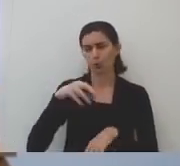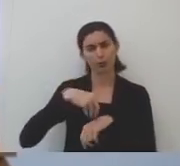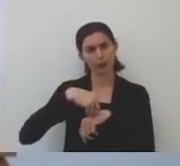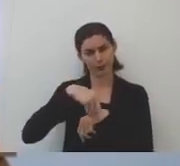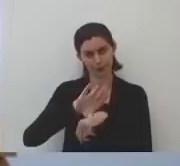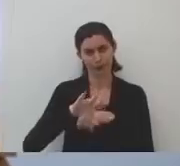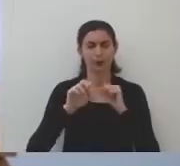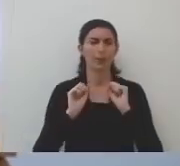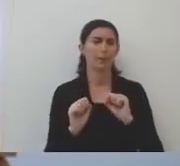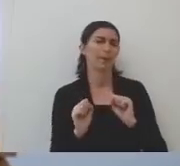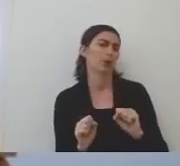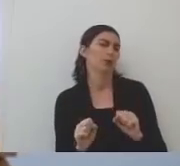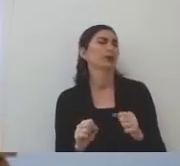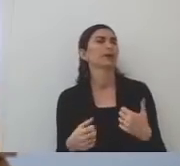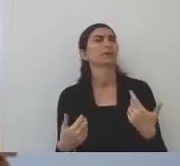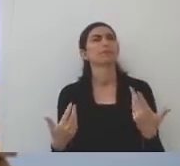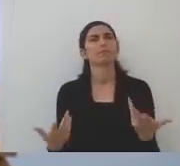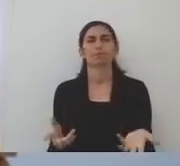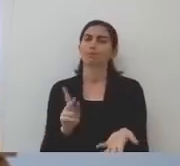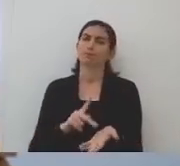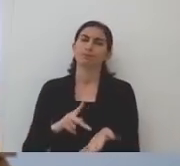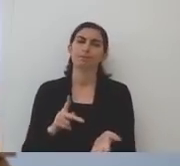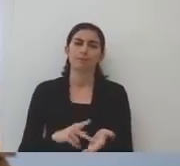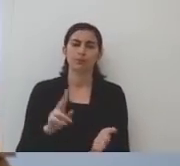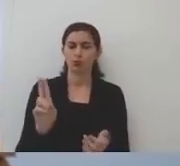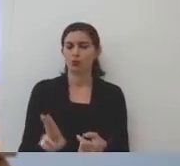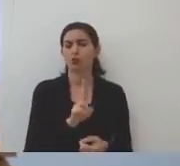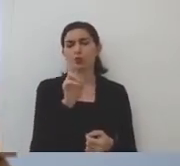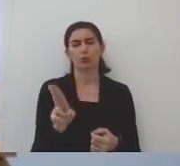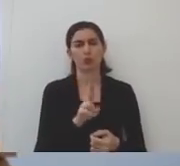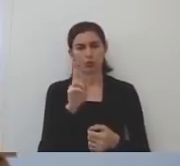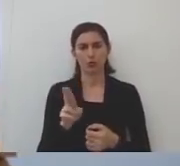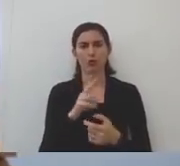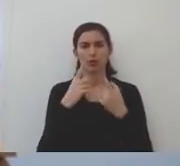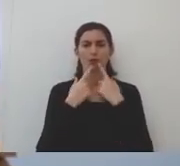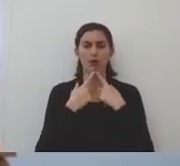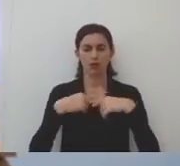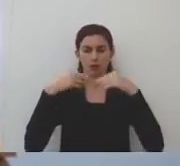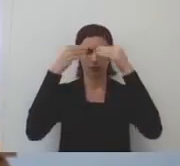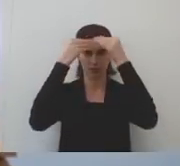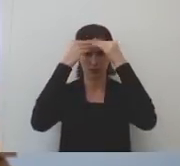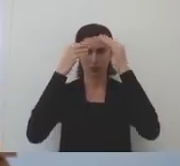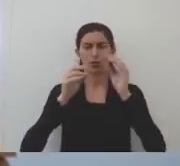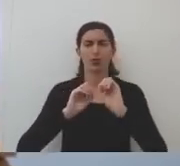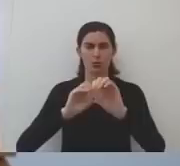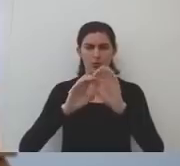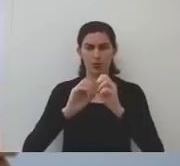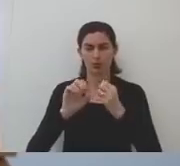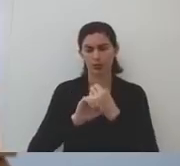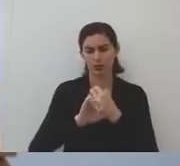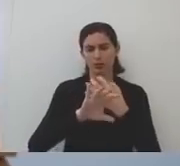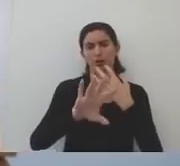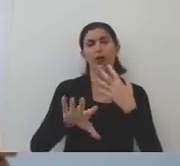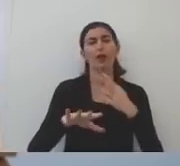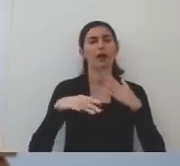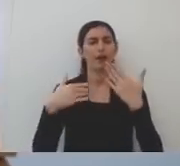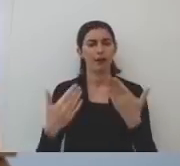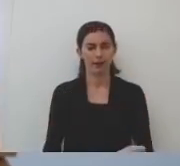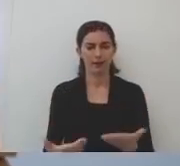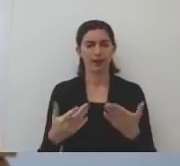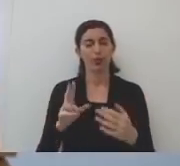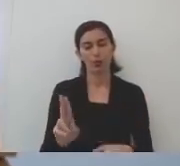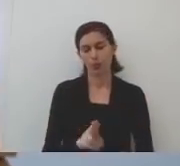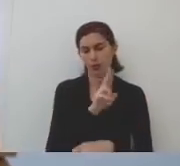gente pode e deve, na verdade, utilizar nessa linguagem do ensino à distância, né, é a